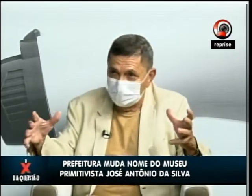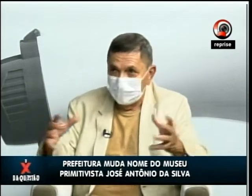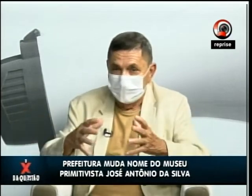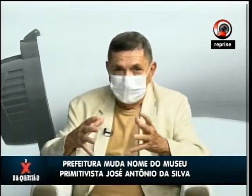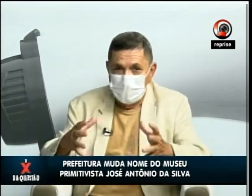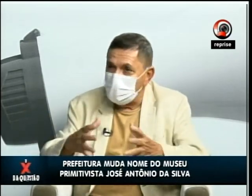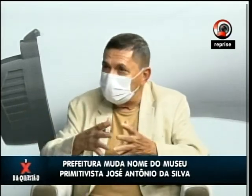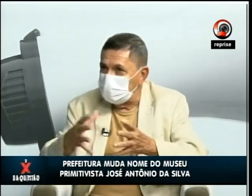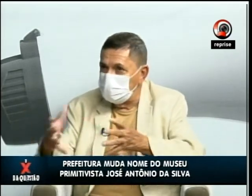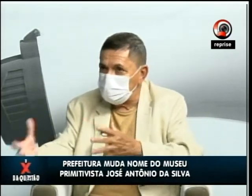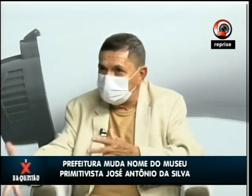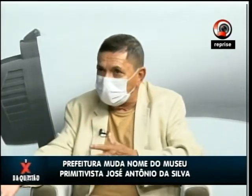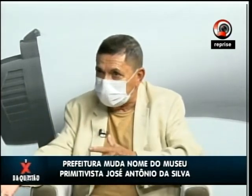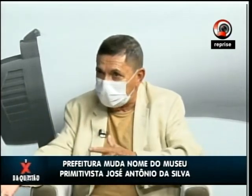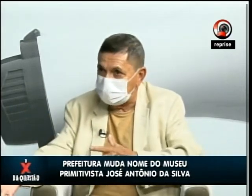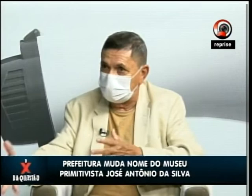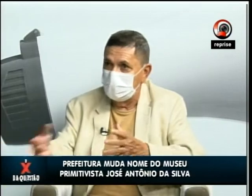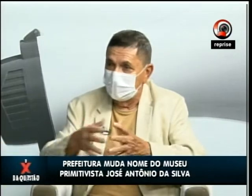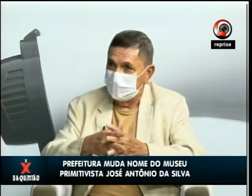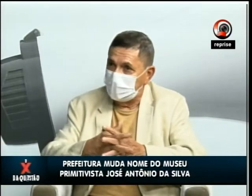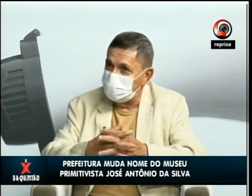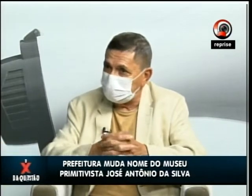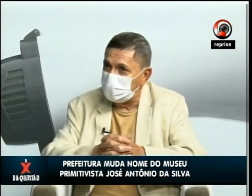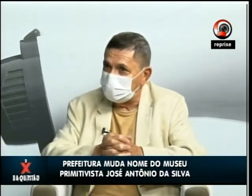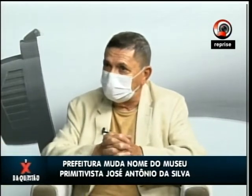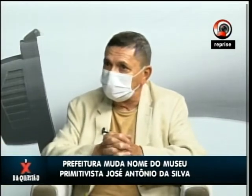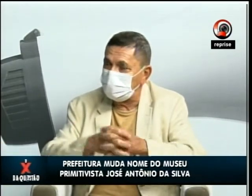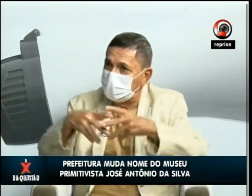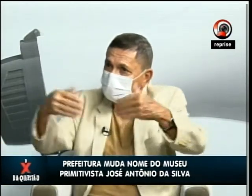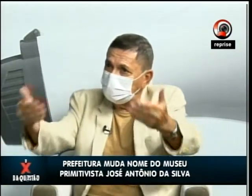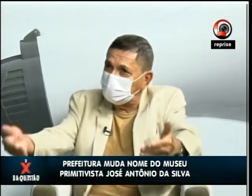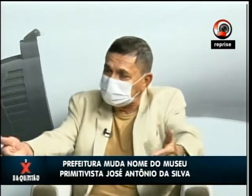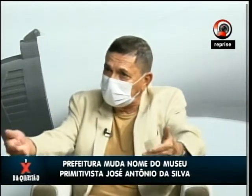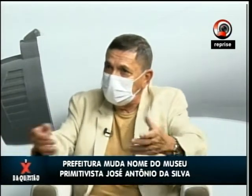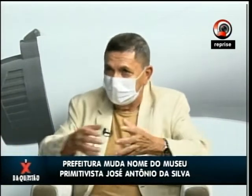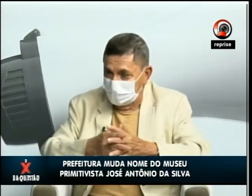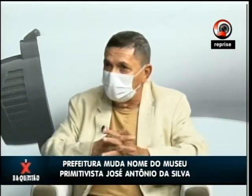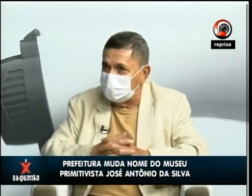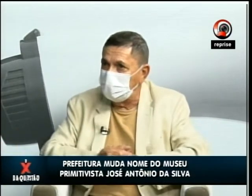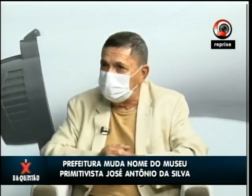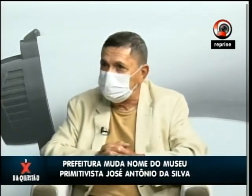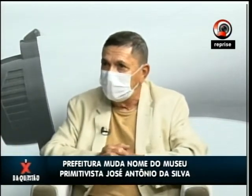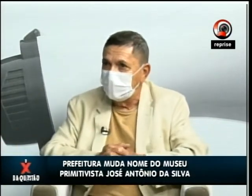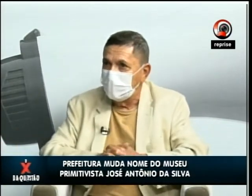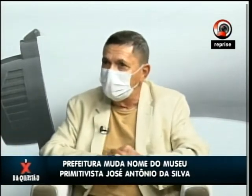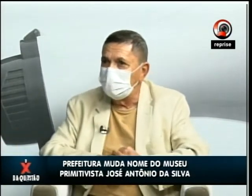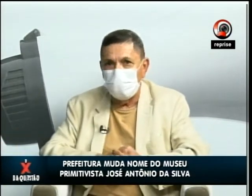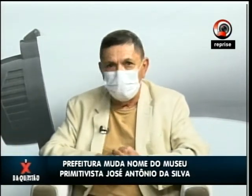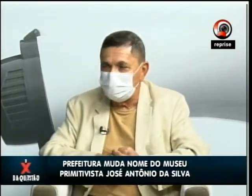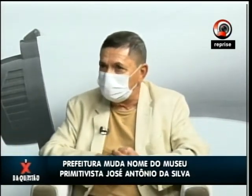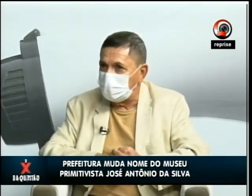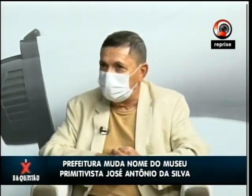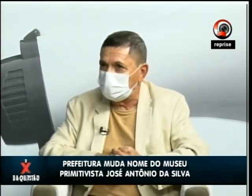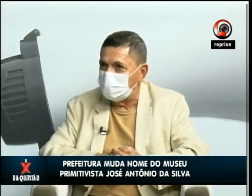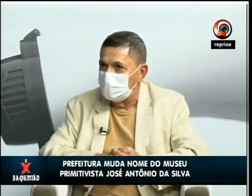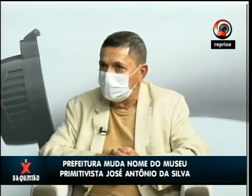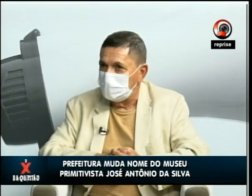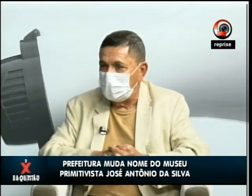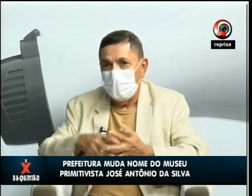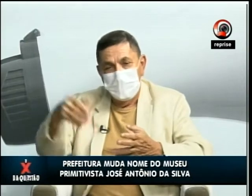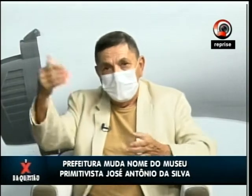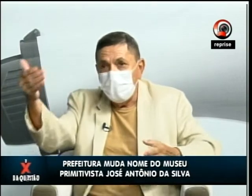Silva rasgado eu consegui juntar o Sesc a restauração dos quadros e botei novamente o museu em